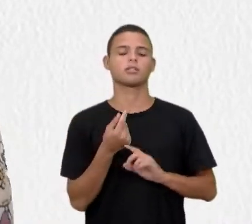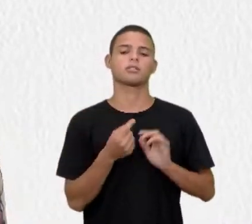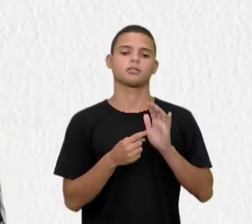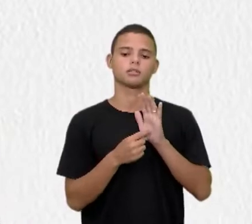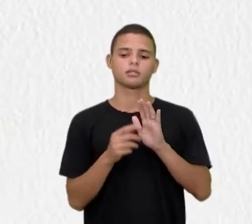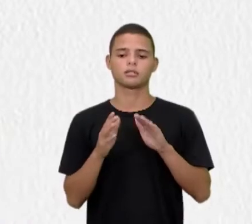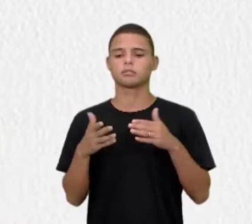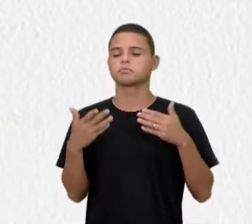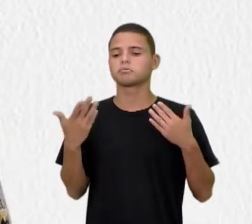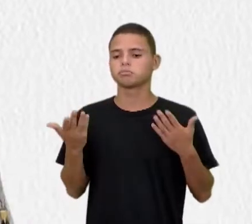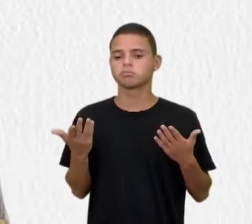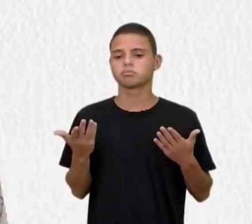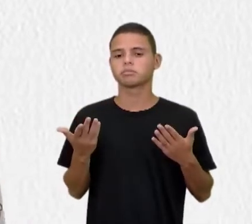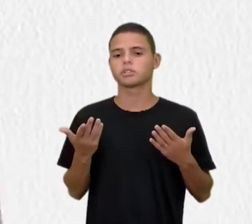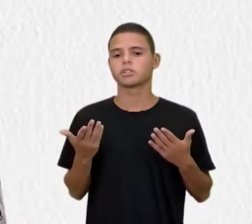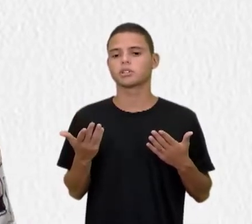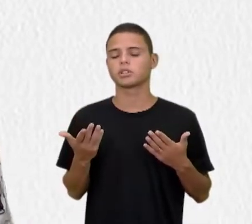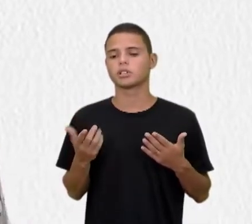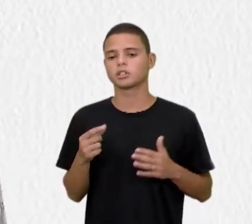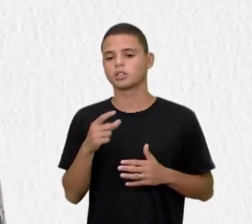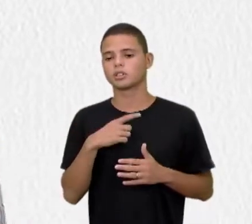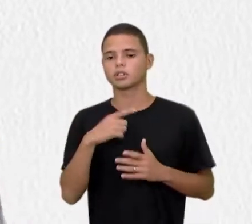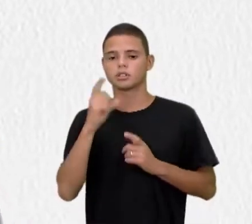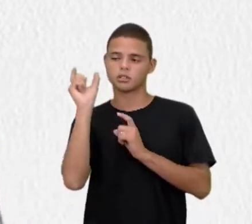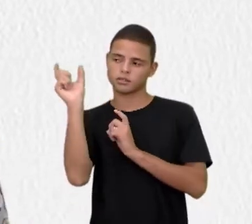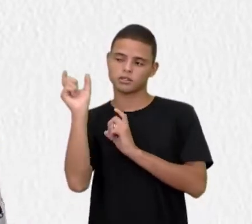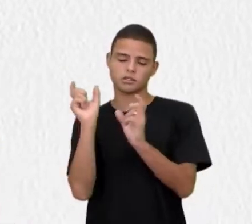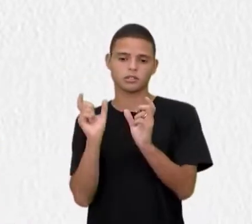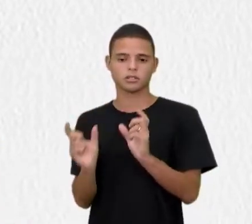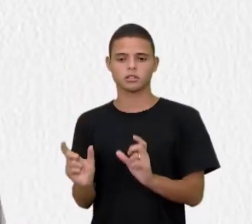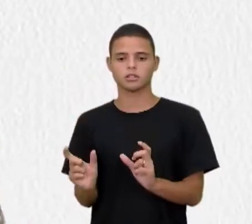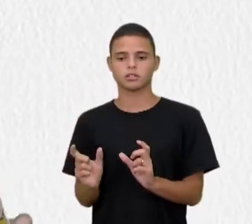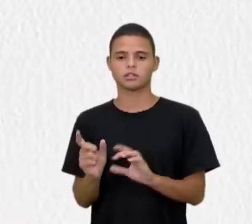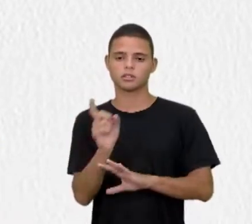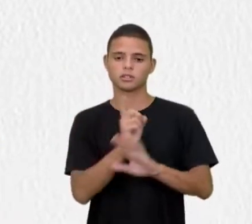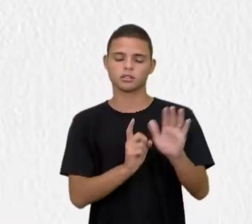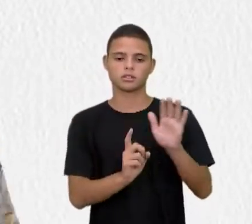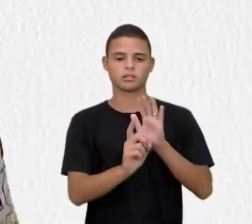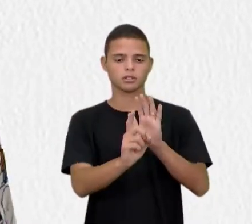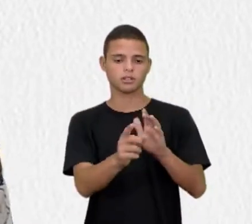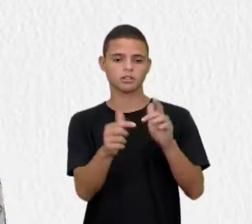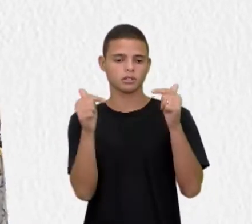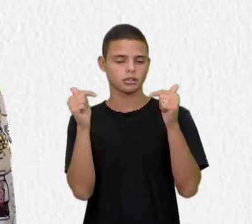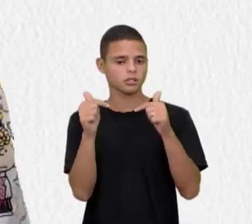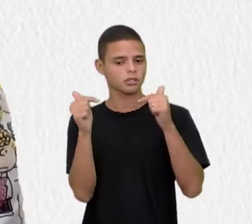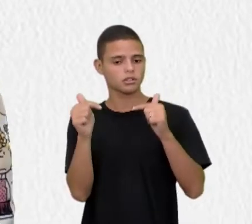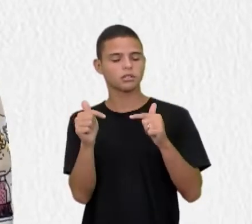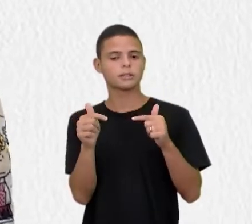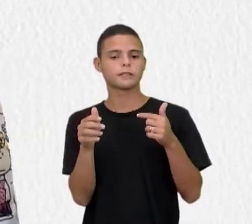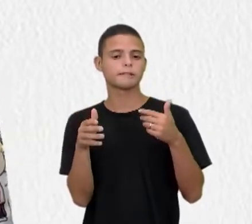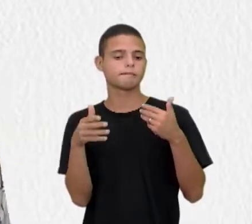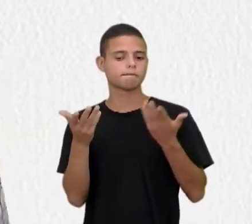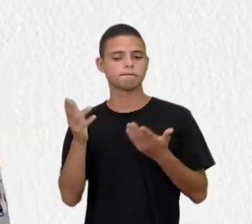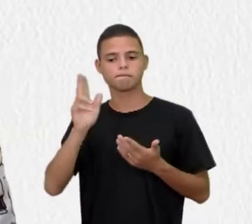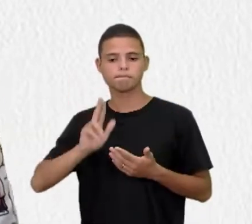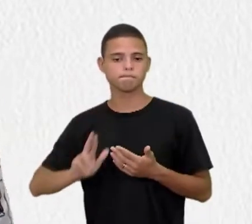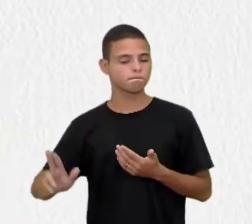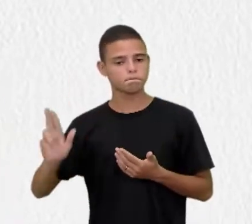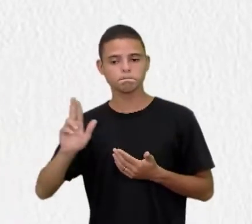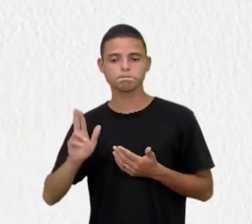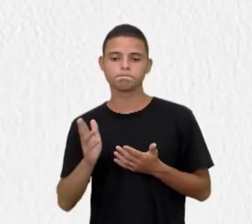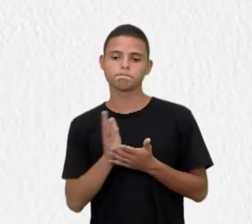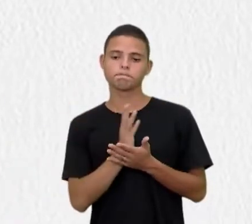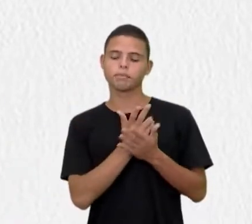apresentadas. Qual que trouxeram as palavras como protagonistas desse meme, né? Quais que utilizaram os